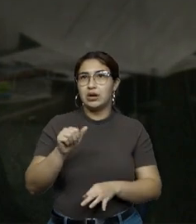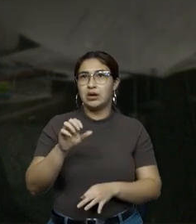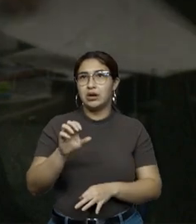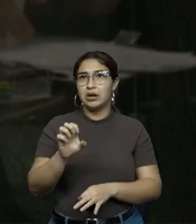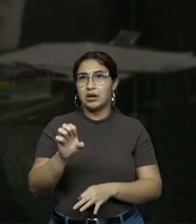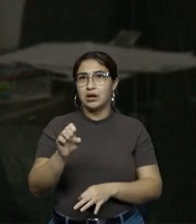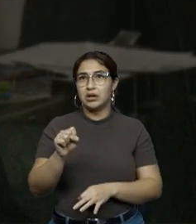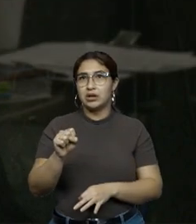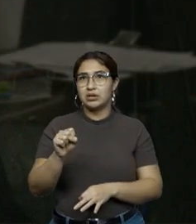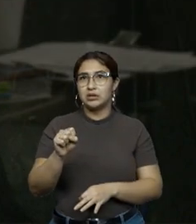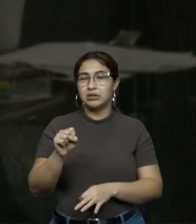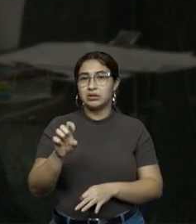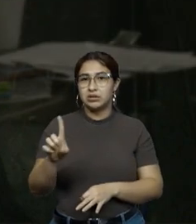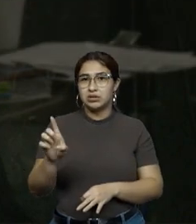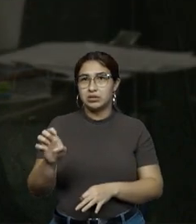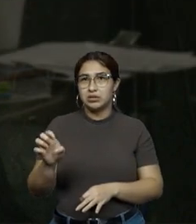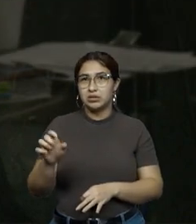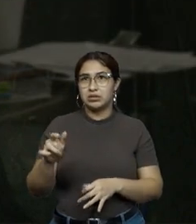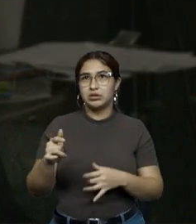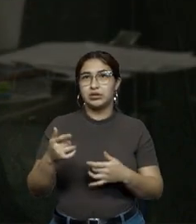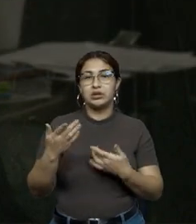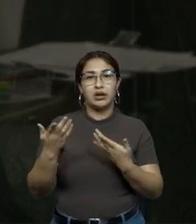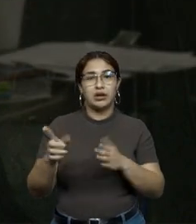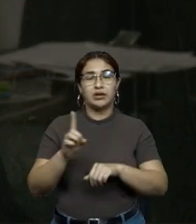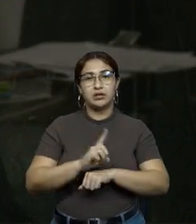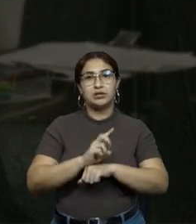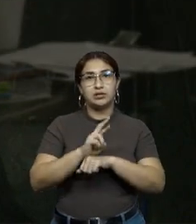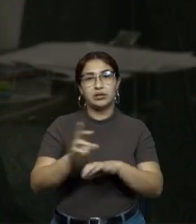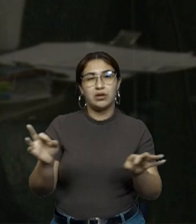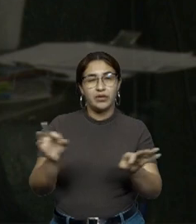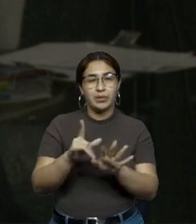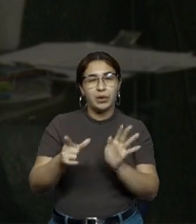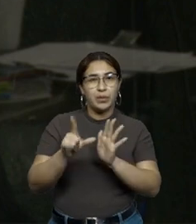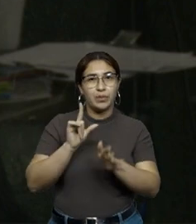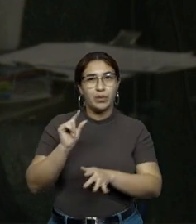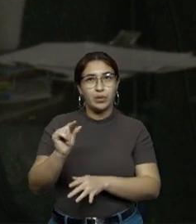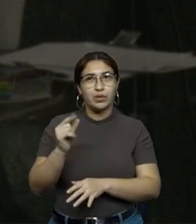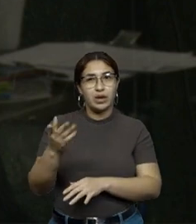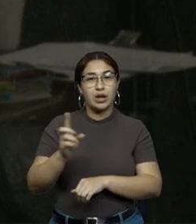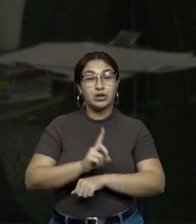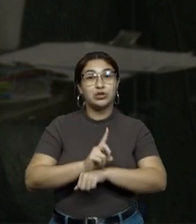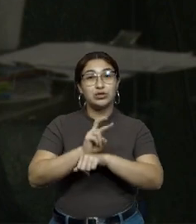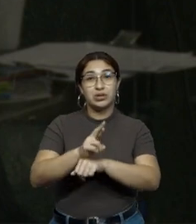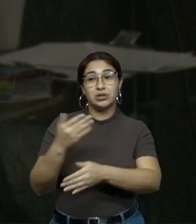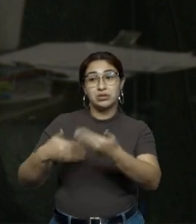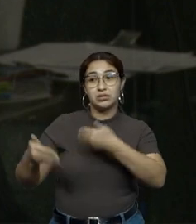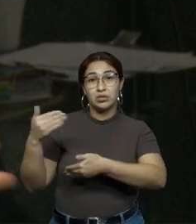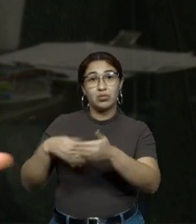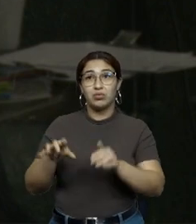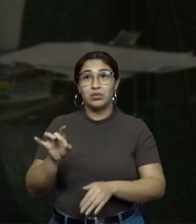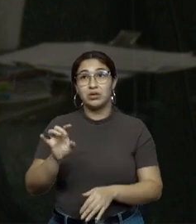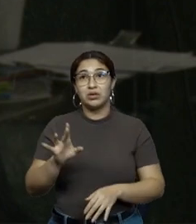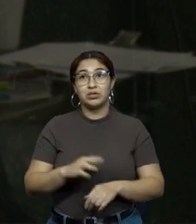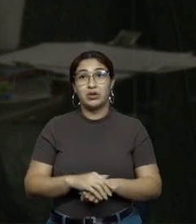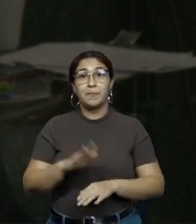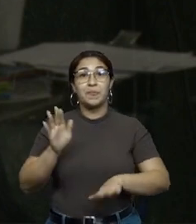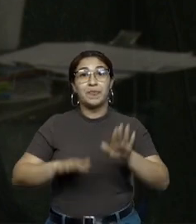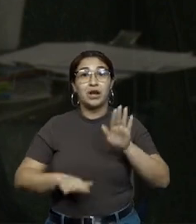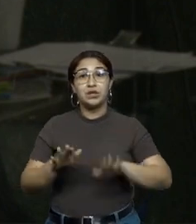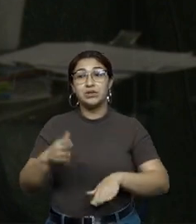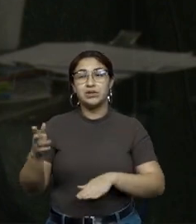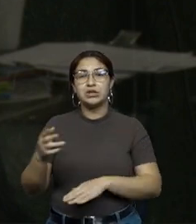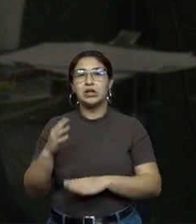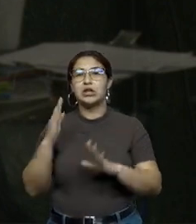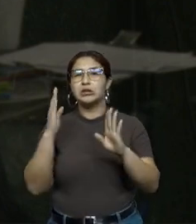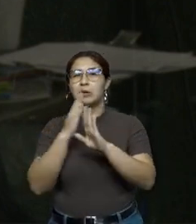nossas costas a gente fica na mão da digestão que vai concluir mesmo a gente fica na mão na direções de escola que muitas vezes fazem